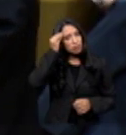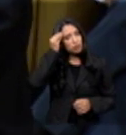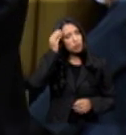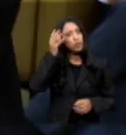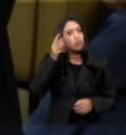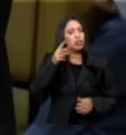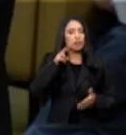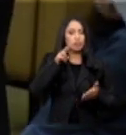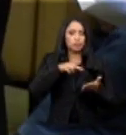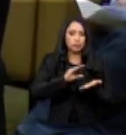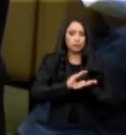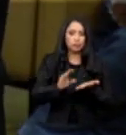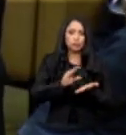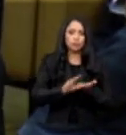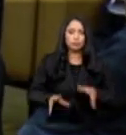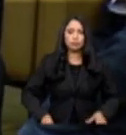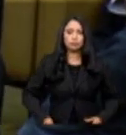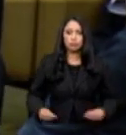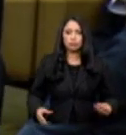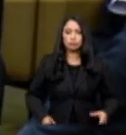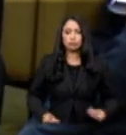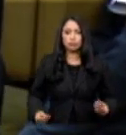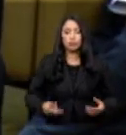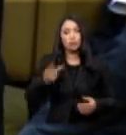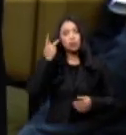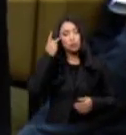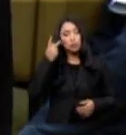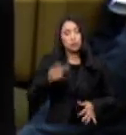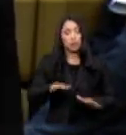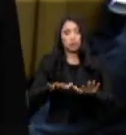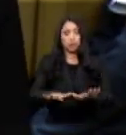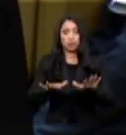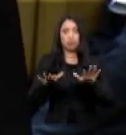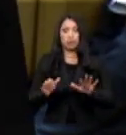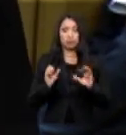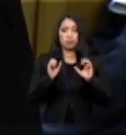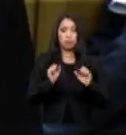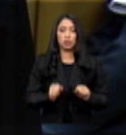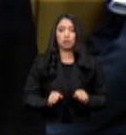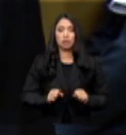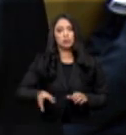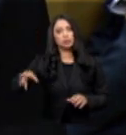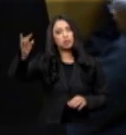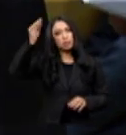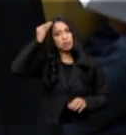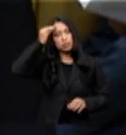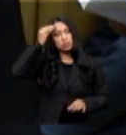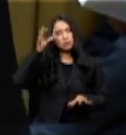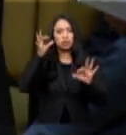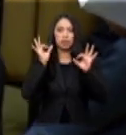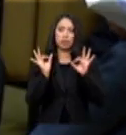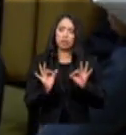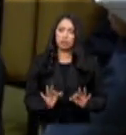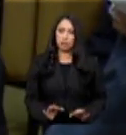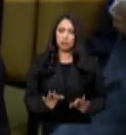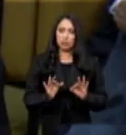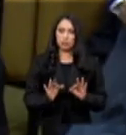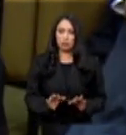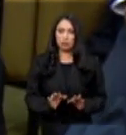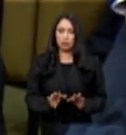dos investimentos cruzados, para que esta Corte possa dar uma interpretação conforme a este